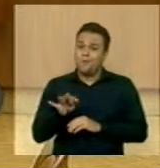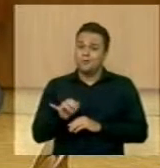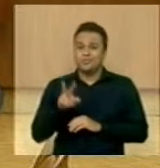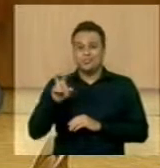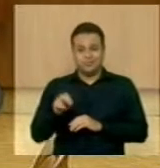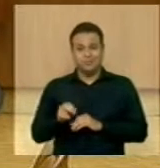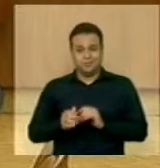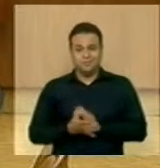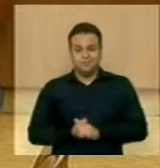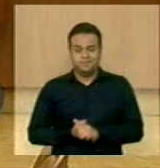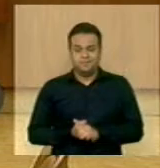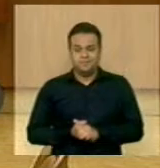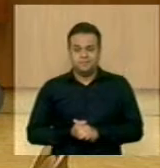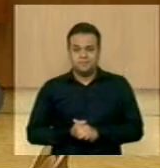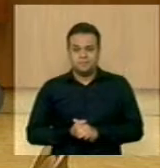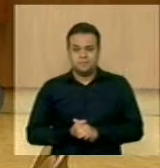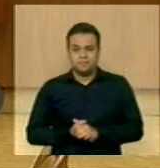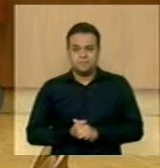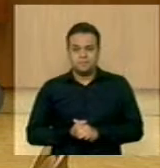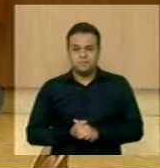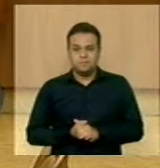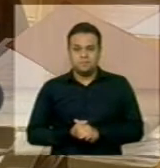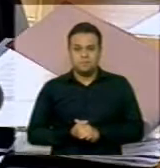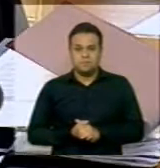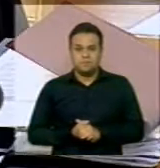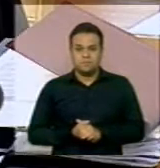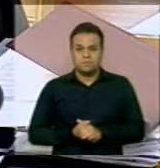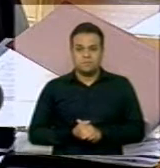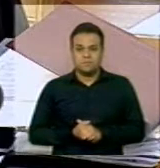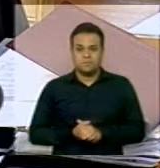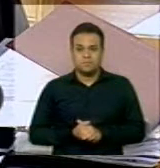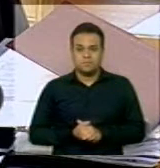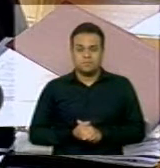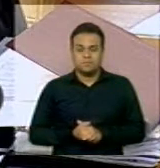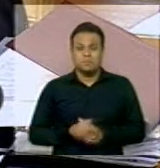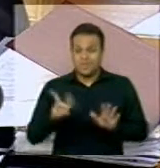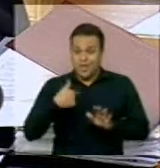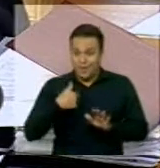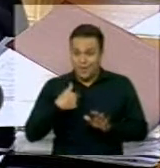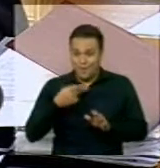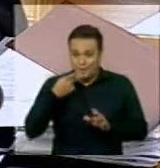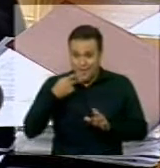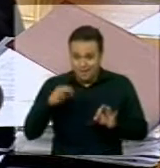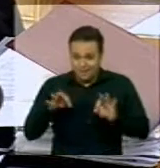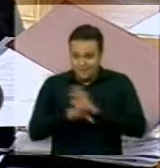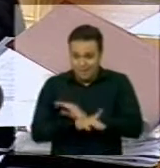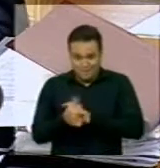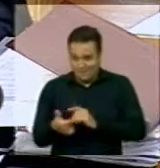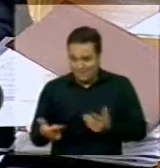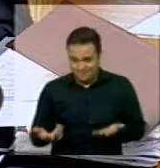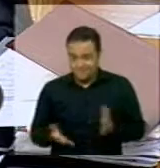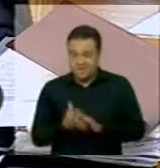motivação. Na verdade, Vossa Excelência, não terminei ainda. Pois é, Vossa Excelência está com a palavra. Então,